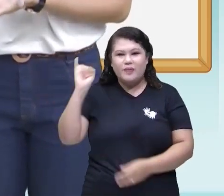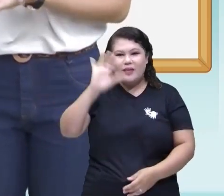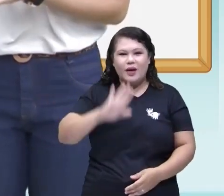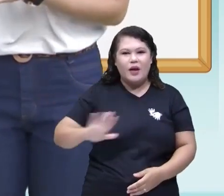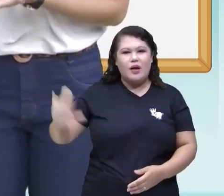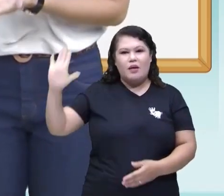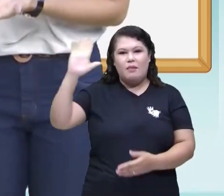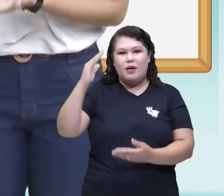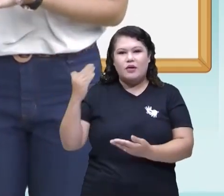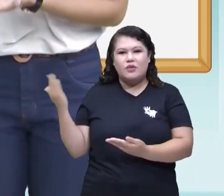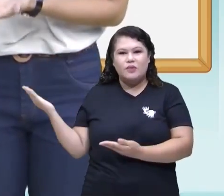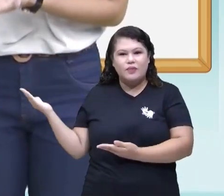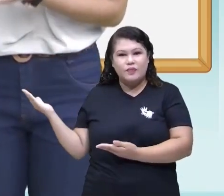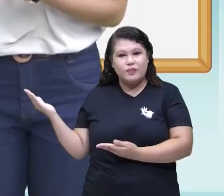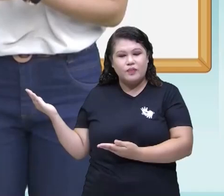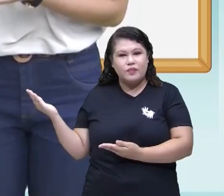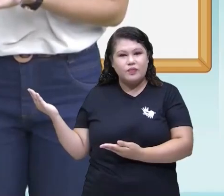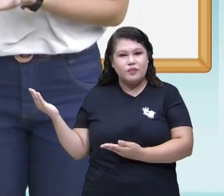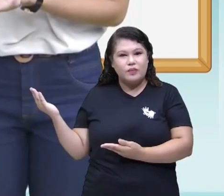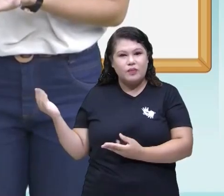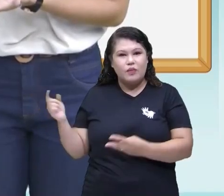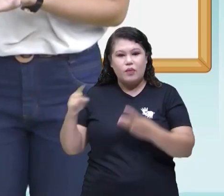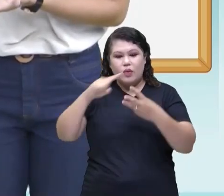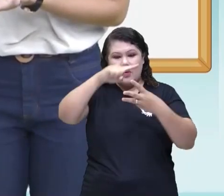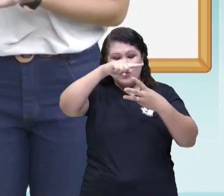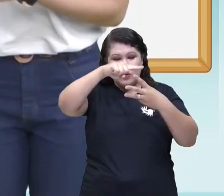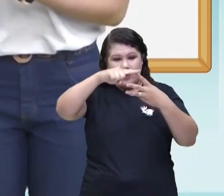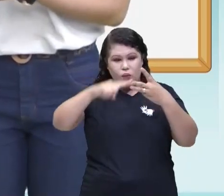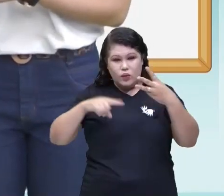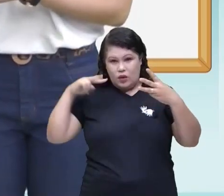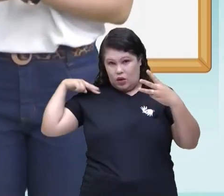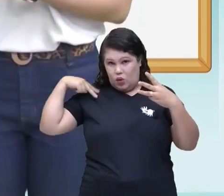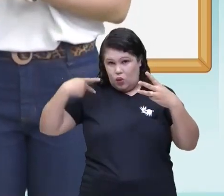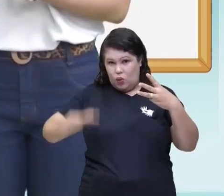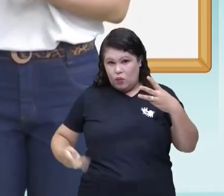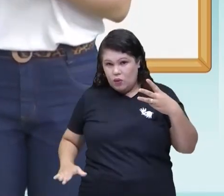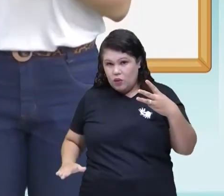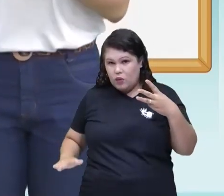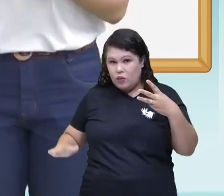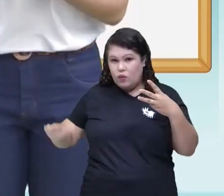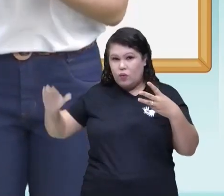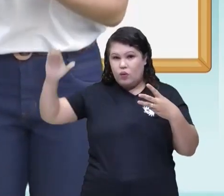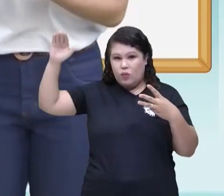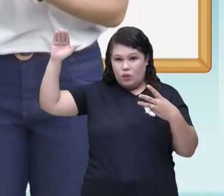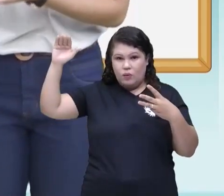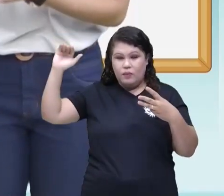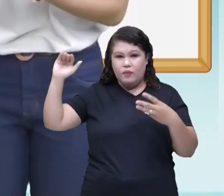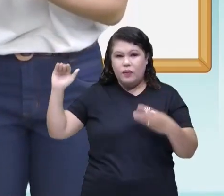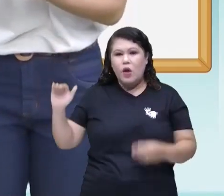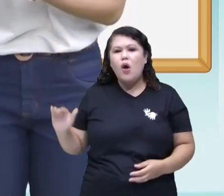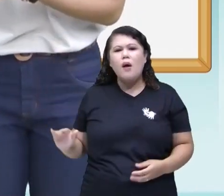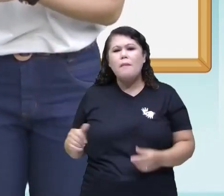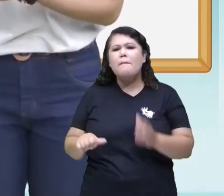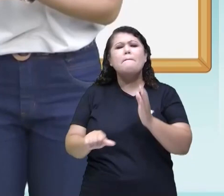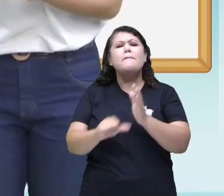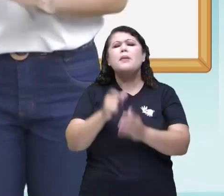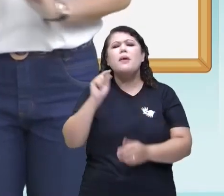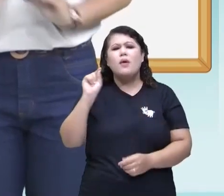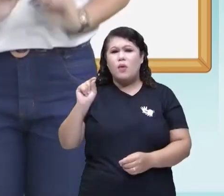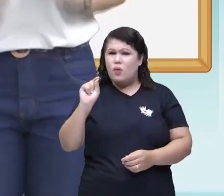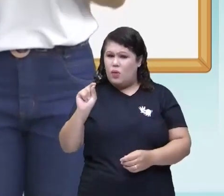que as 3 partes do nosso desenvolvimento humano. A primeira delas é quando nós somos